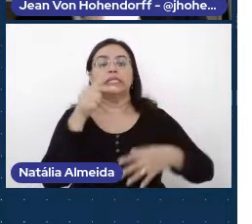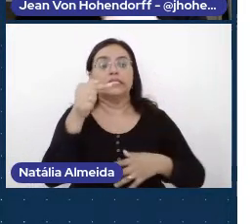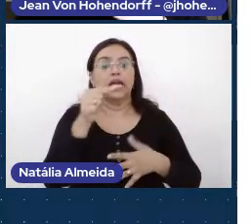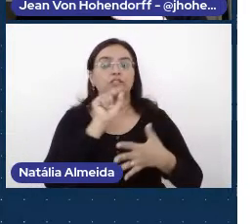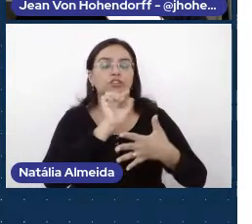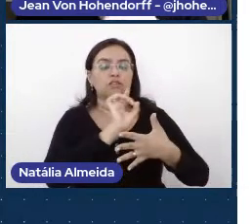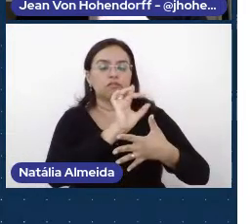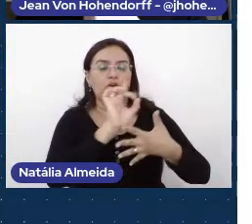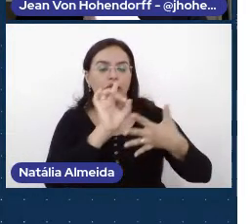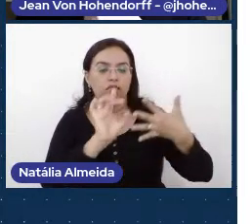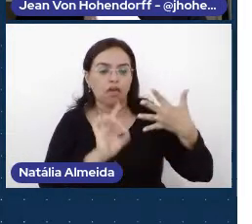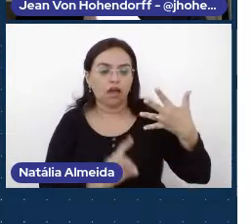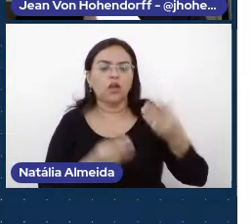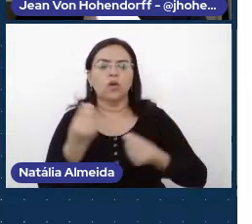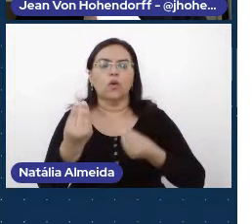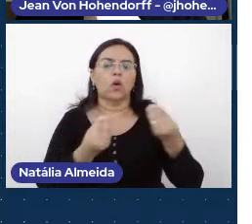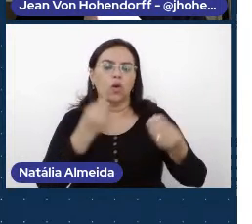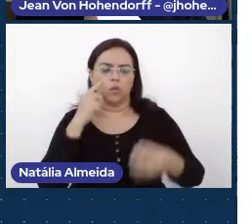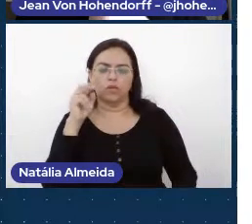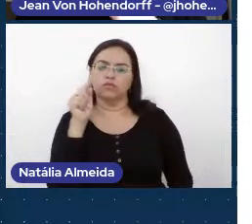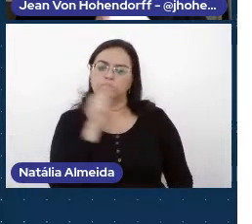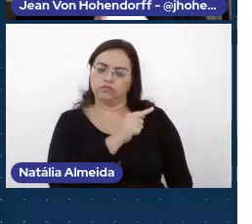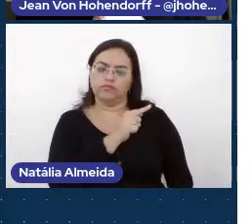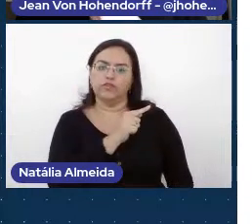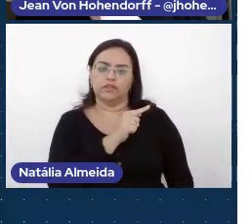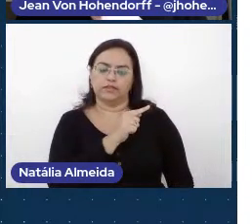representatividade, interpretação,